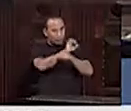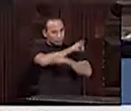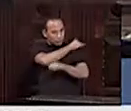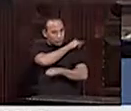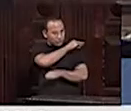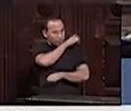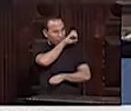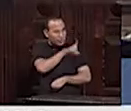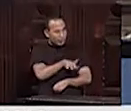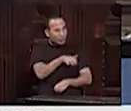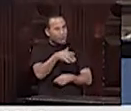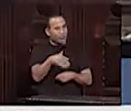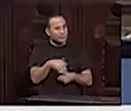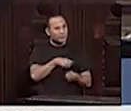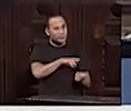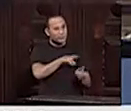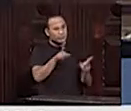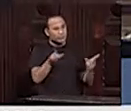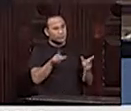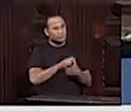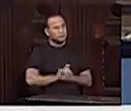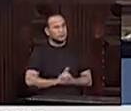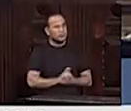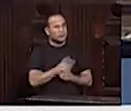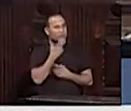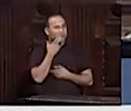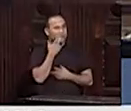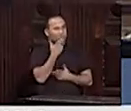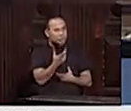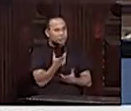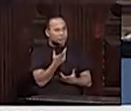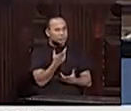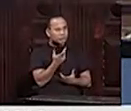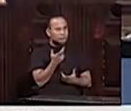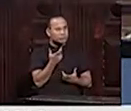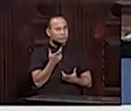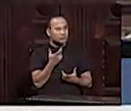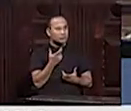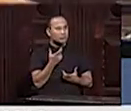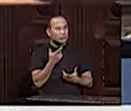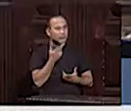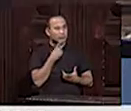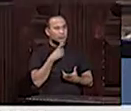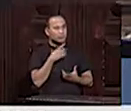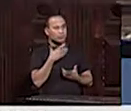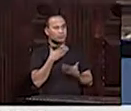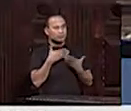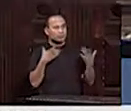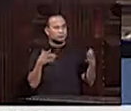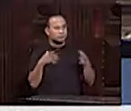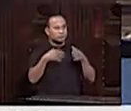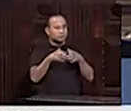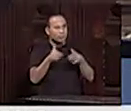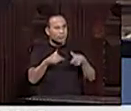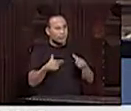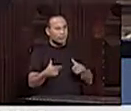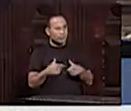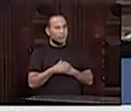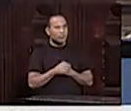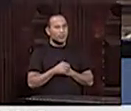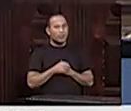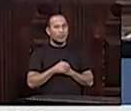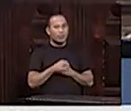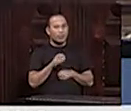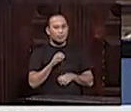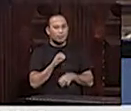Janeiro é ofensor, onde têm sido queimados a maioria dos postos de trabalho, deputado Eliomar, é no Nordeste e no Rio de